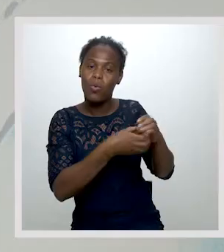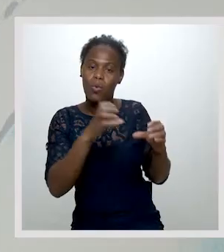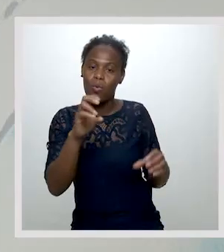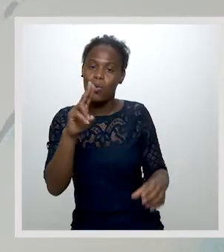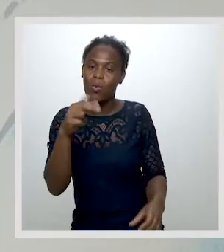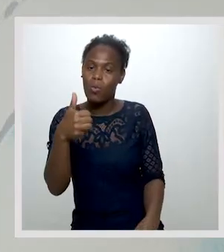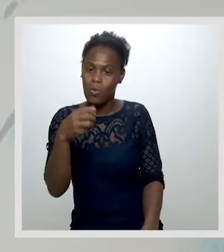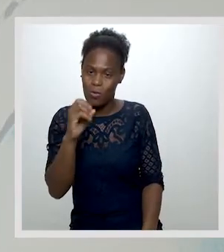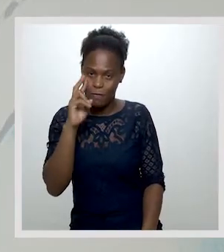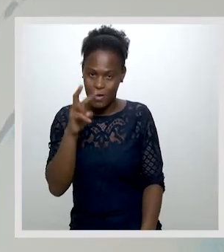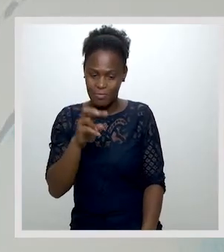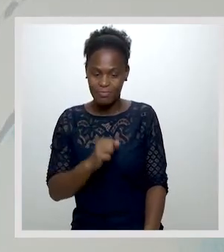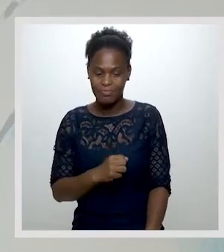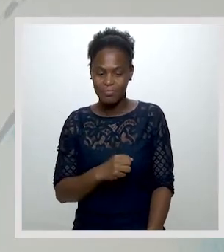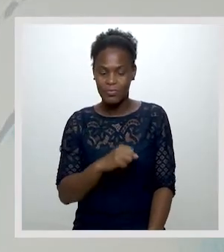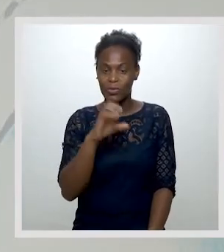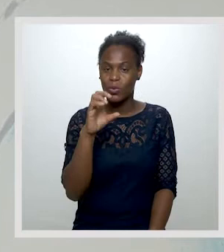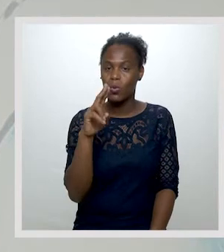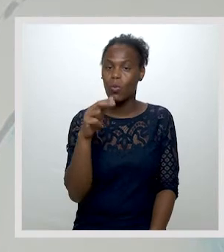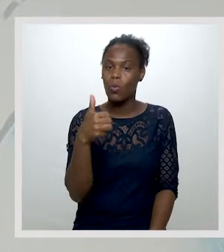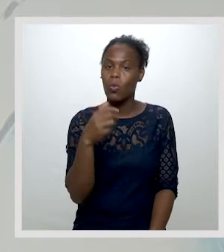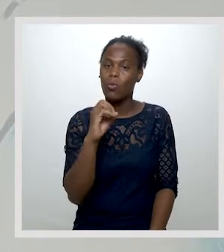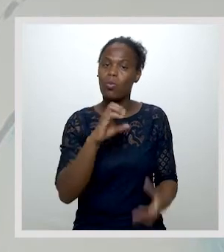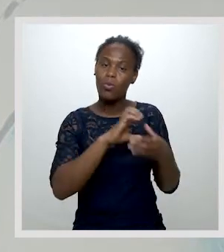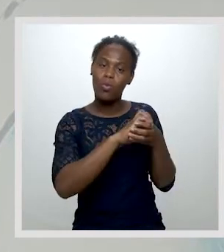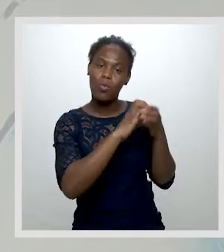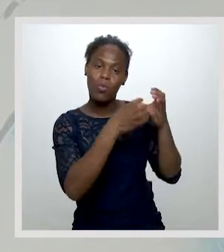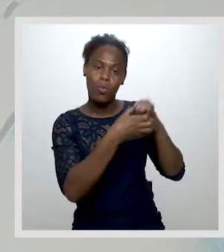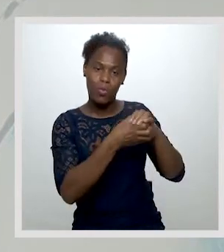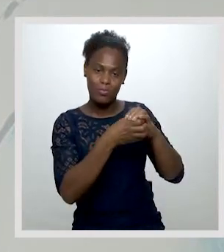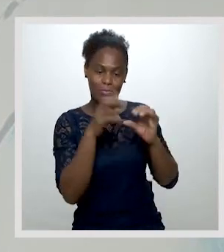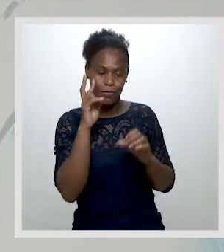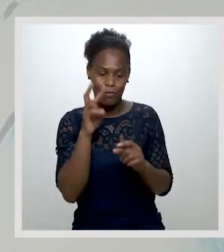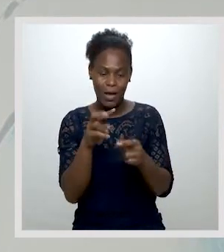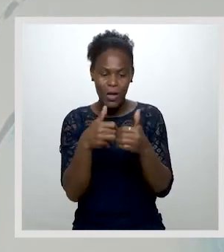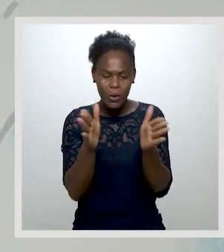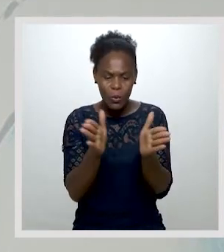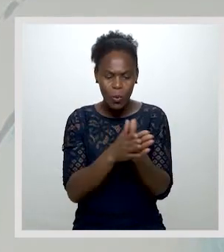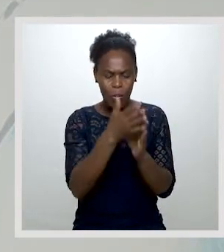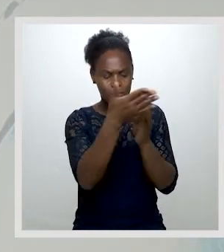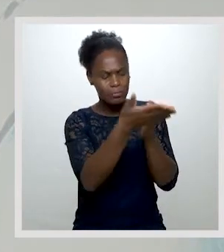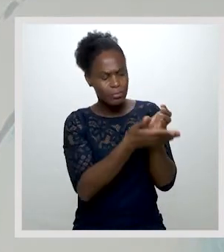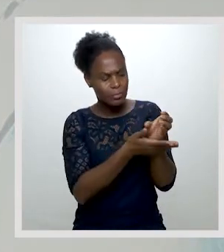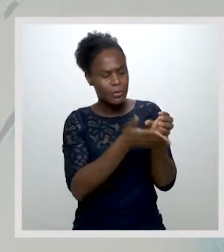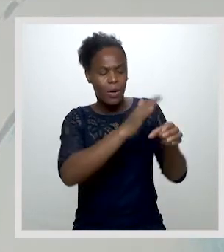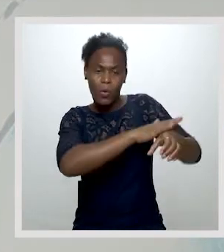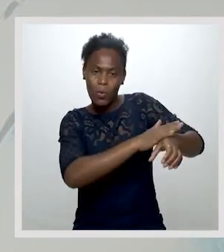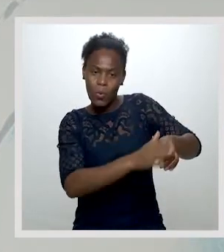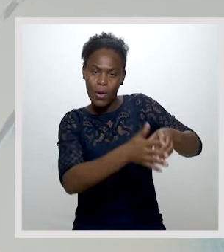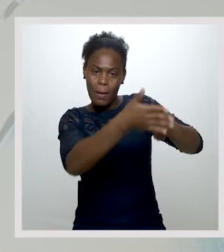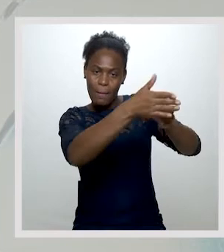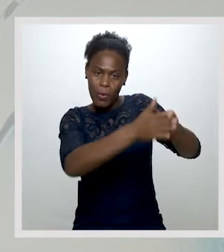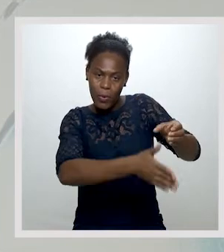Temos aqui um cubo. Reparem que todas as faces do cubo são